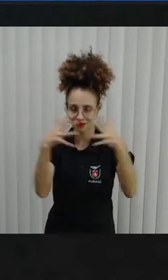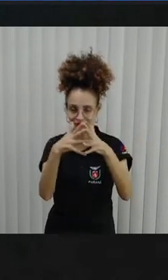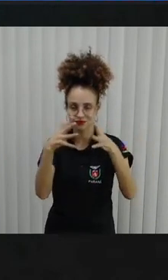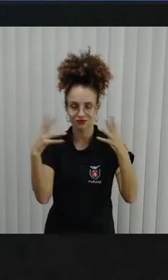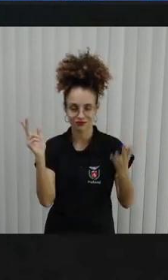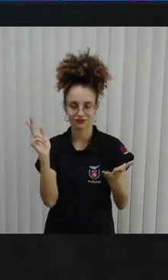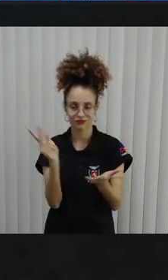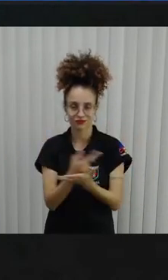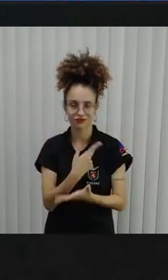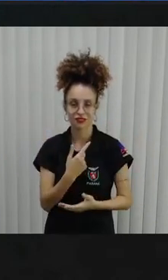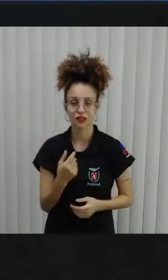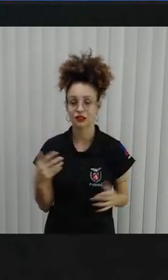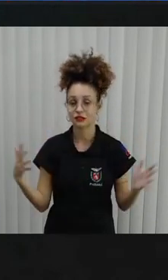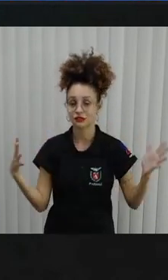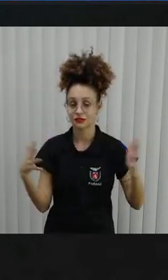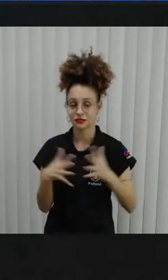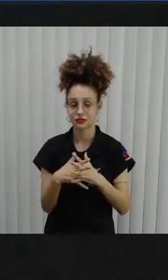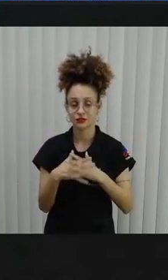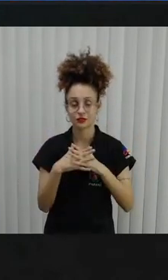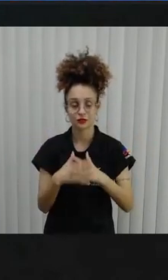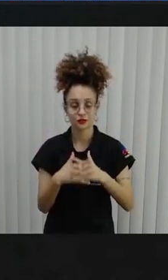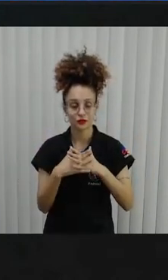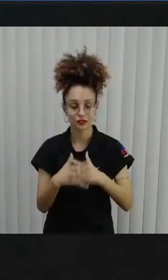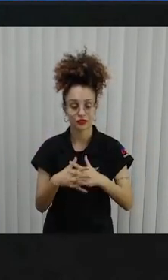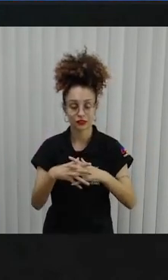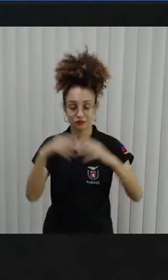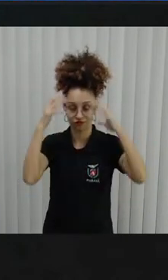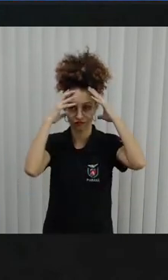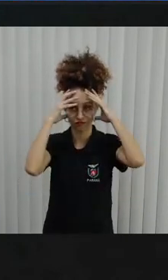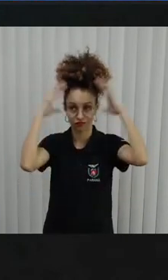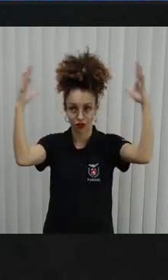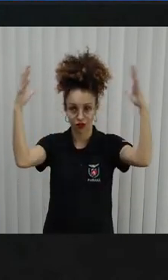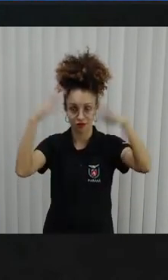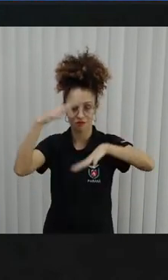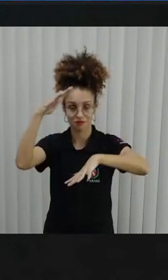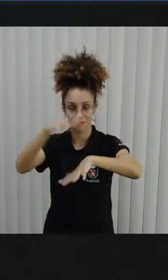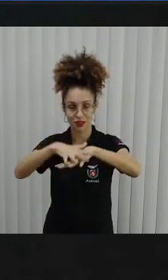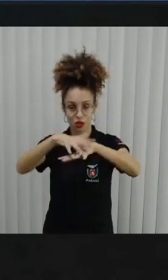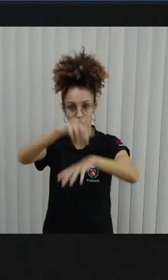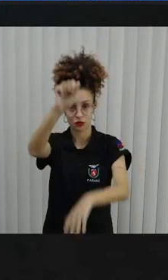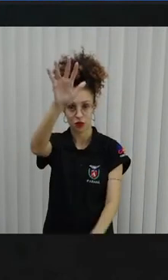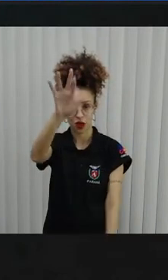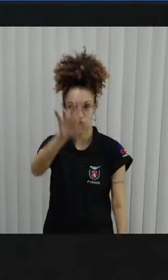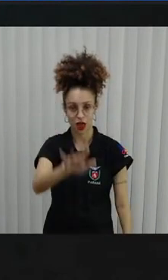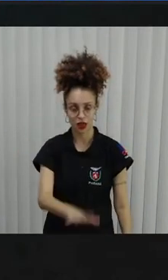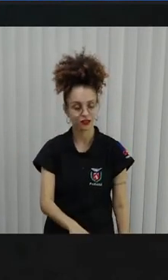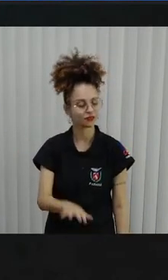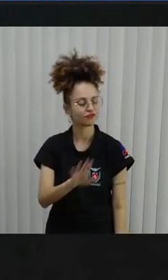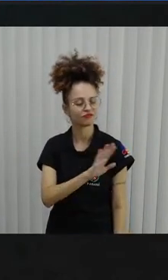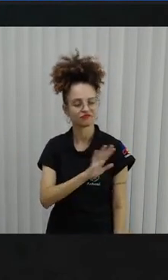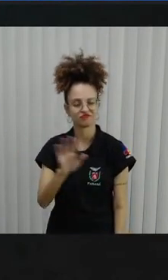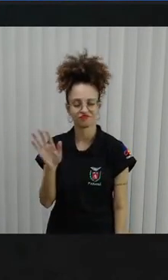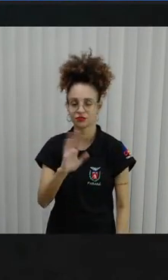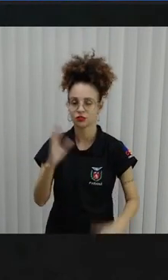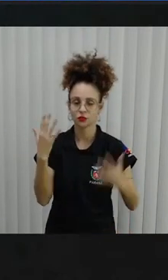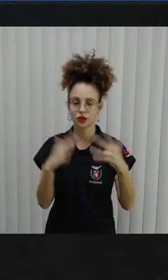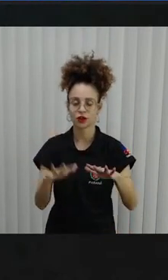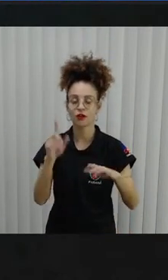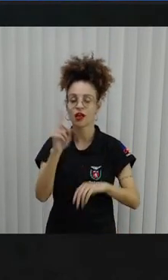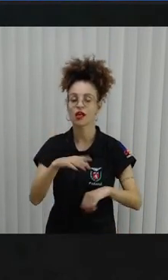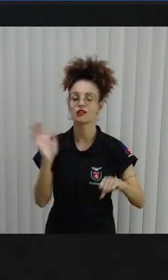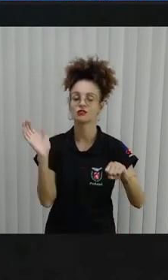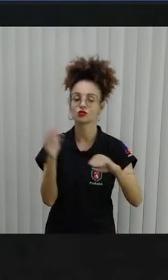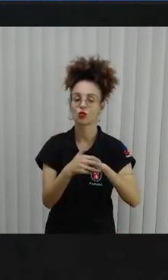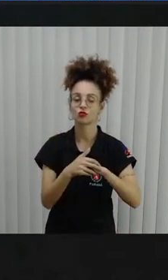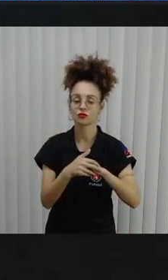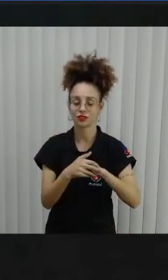na tela, assim, a gente ia ter um hack, né? Ia ser um monte de número doido para ser Matrix, não é o que a gente quer. Sim. O que eu vou fazer? Eu vou esconder essas